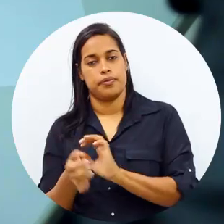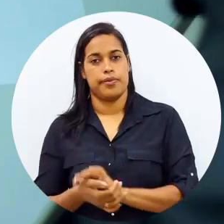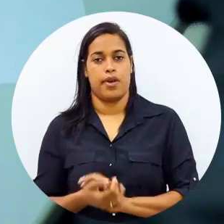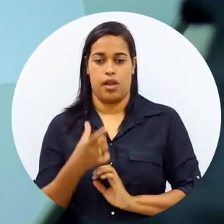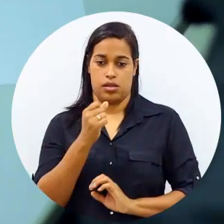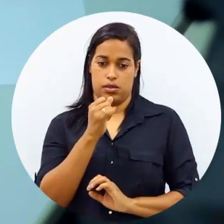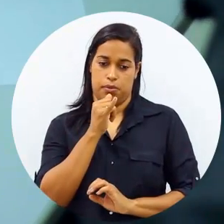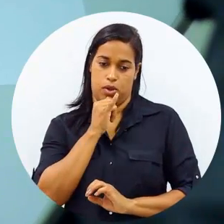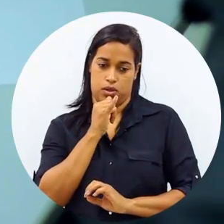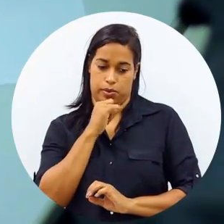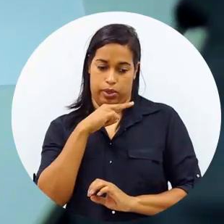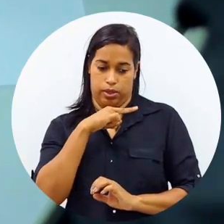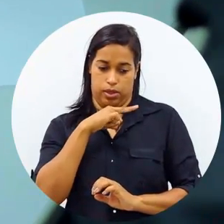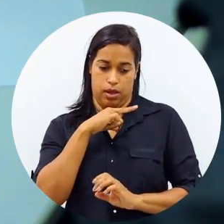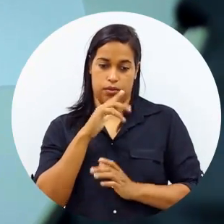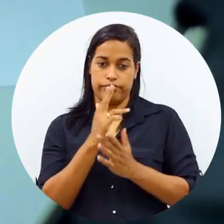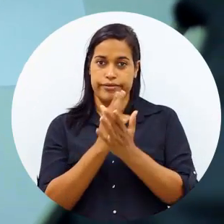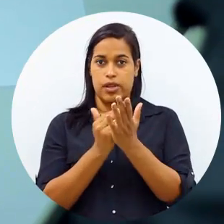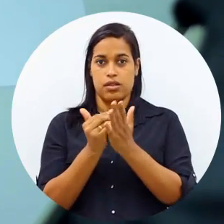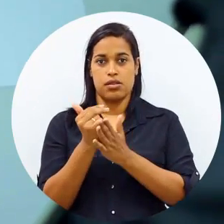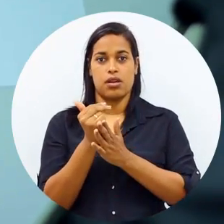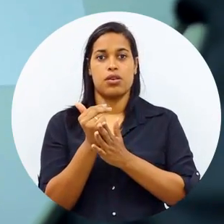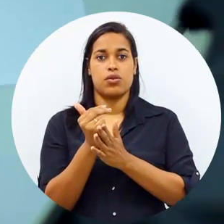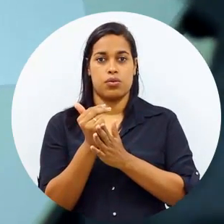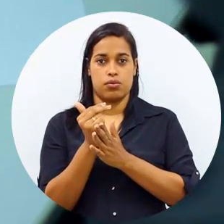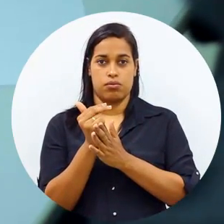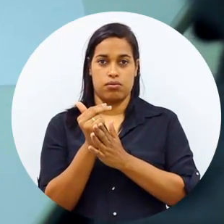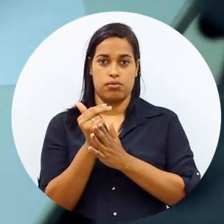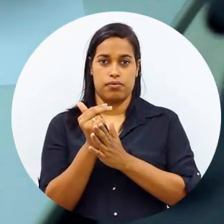Se eu tenho uma imagem,